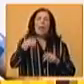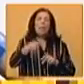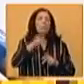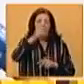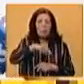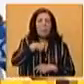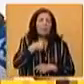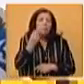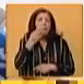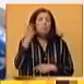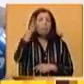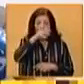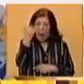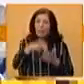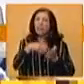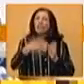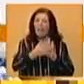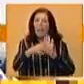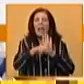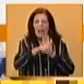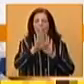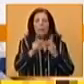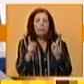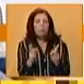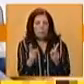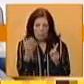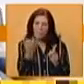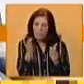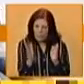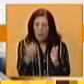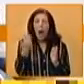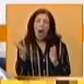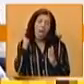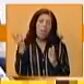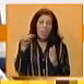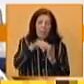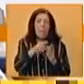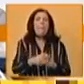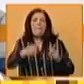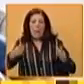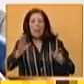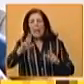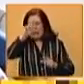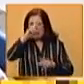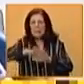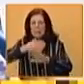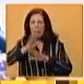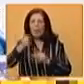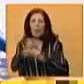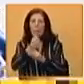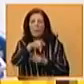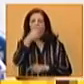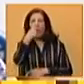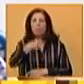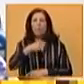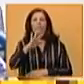Esta obrigação já existia na lei, embora com um âmbito mais estreito. E a importância desta obrigação é, naturalmente, a de reforçar o combate à fraude e à